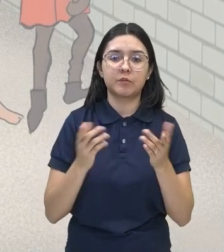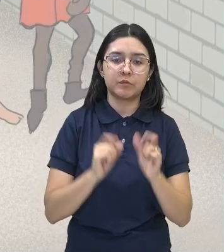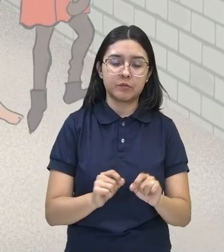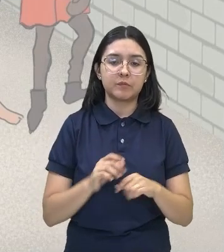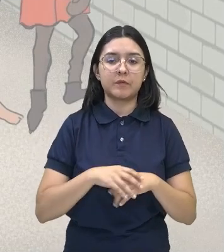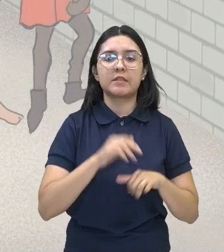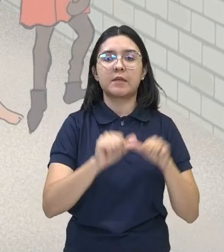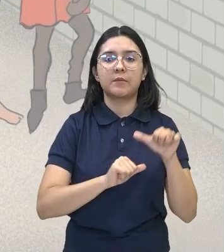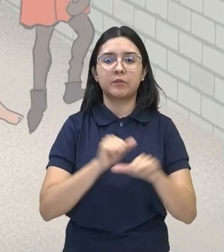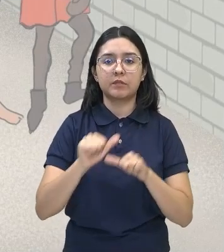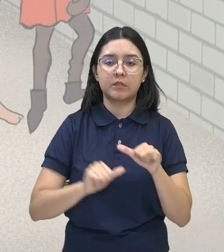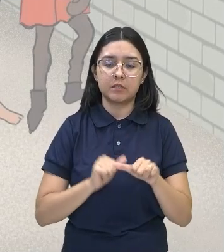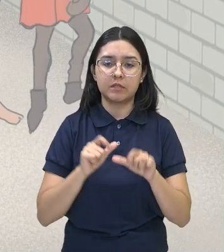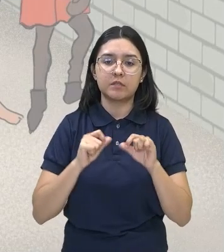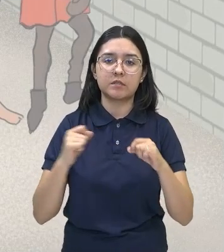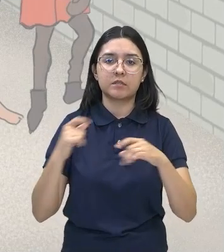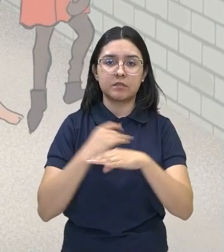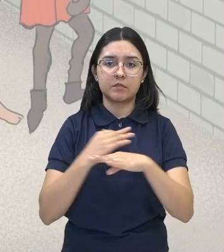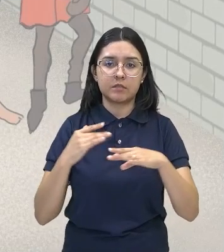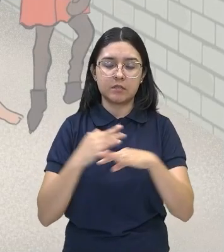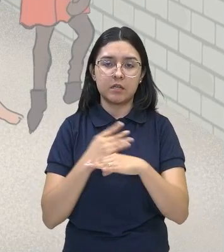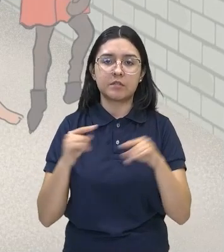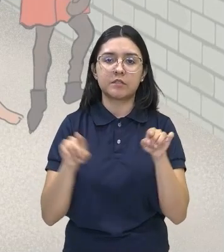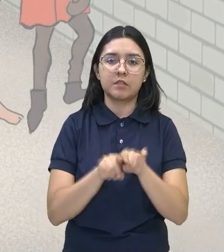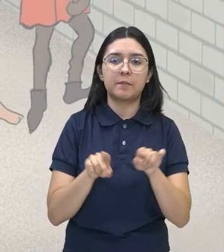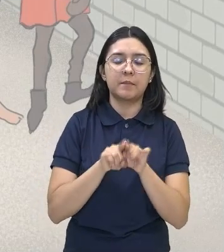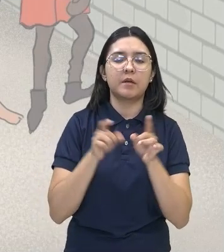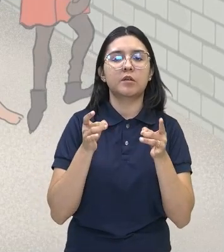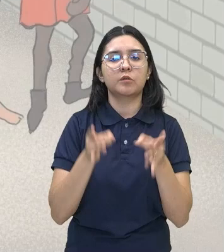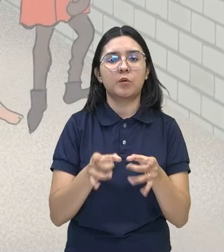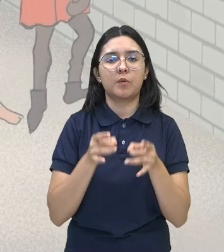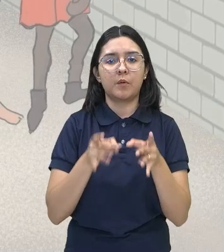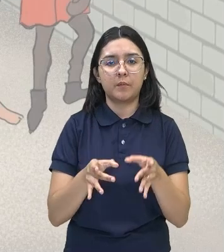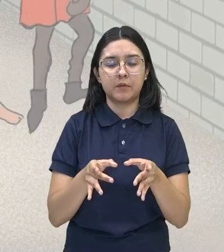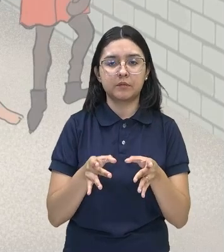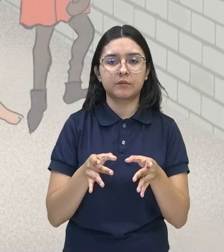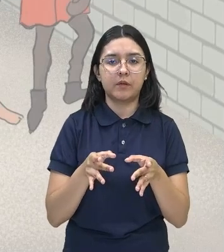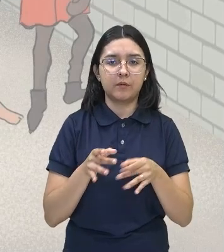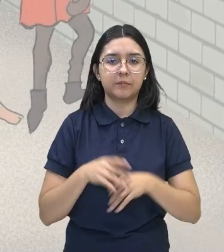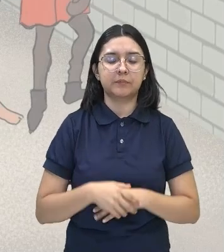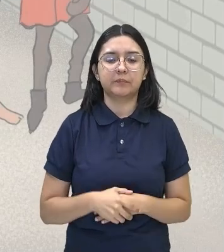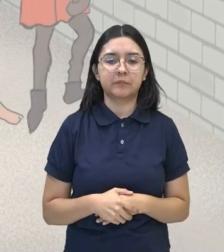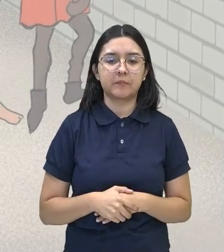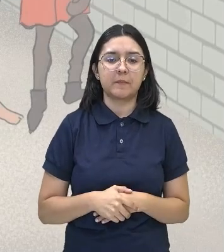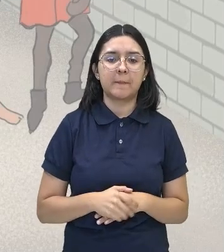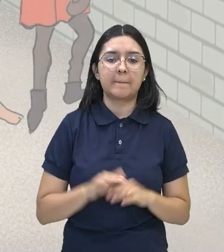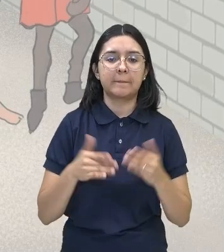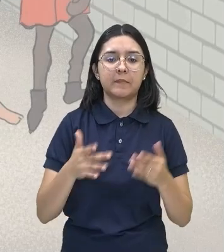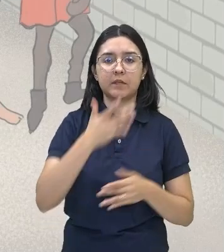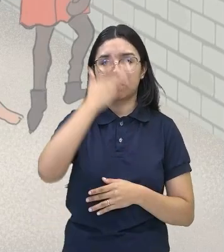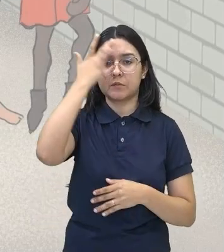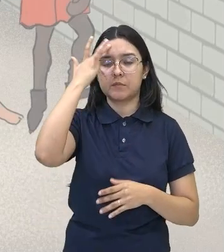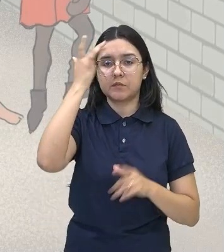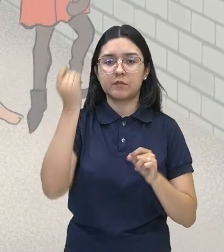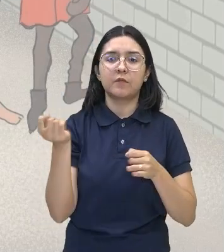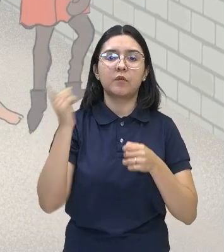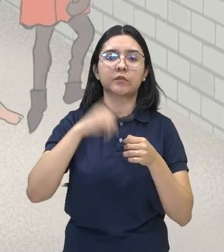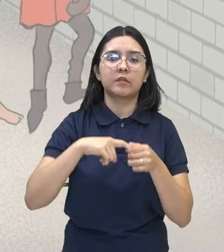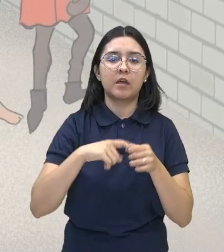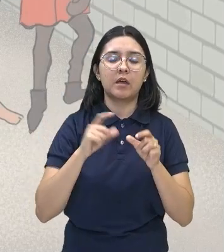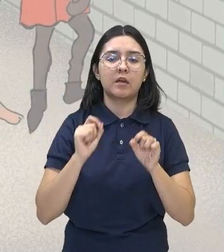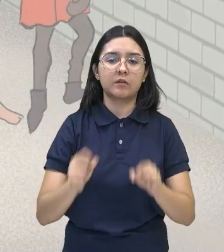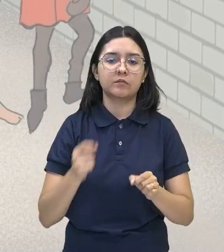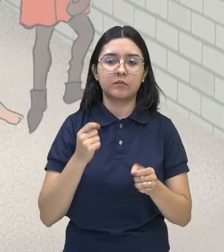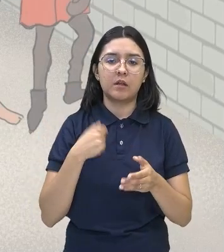renascimento urbano, o renascimento das cidades, e também um renascimento comercial, quando as pessoas voltaram a fazer as